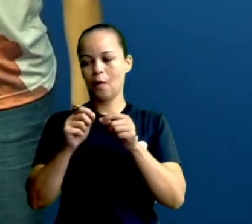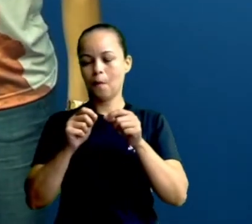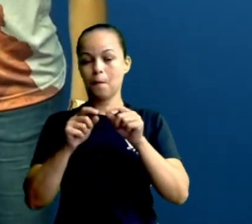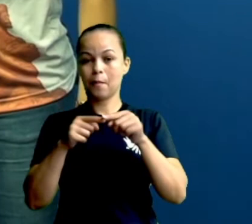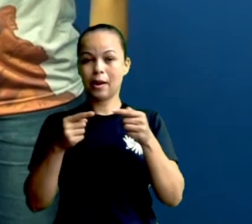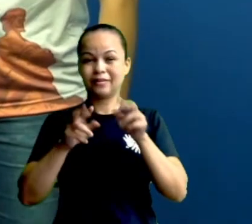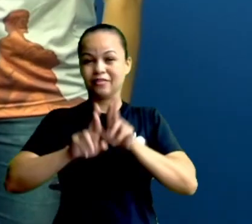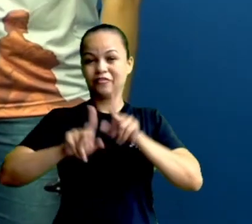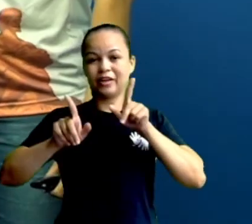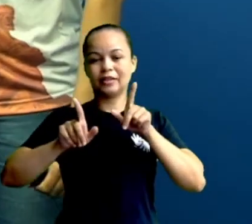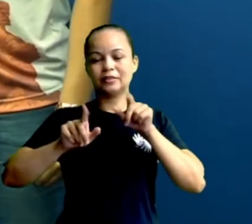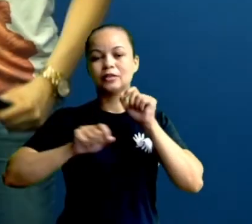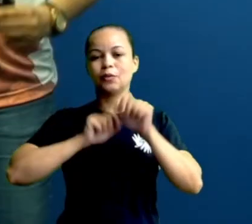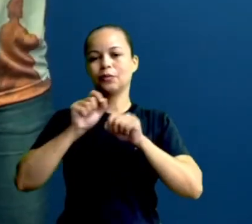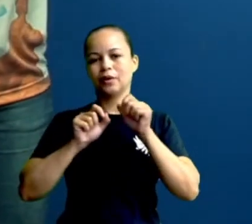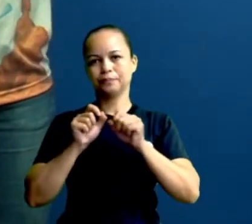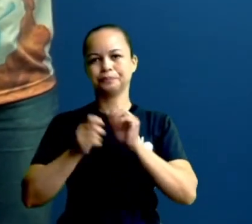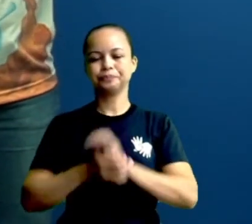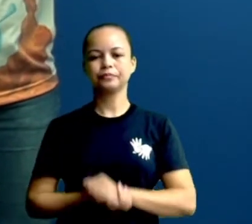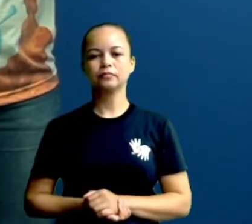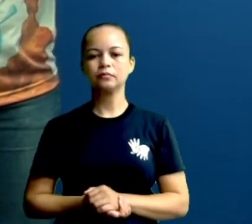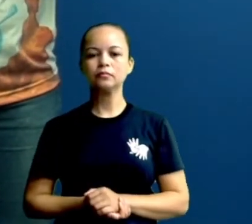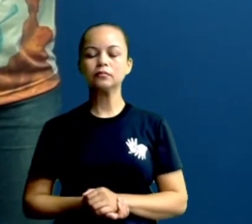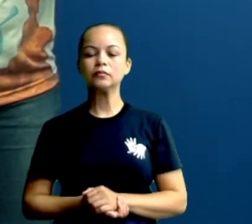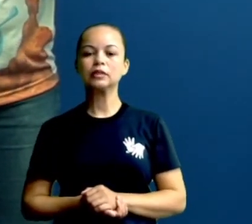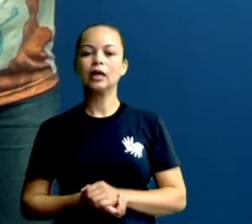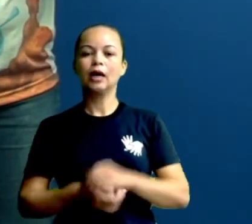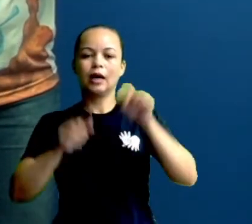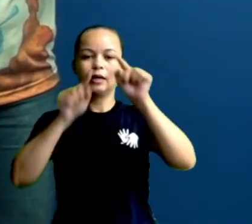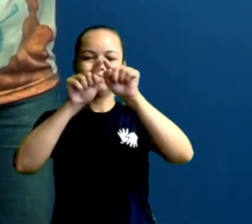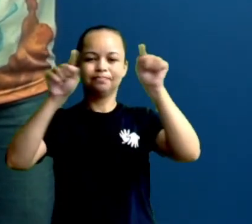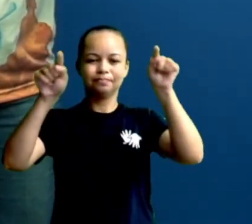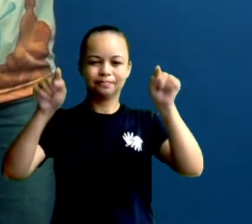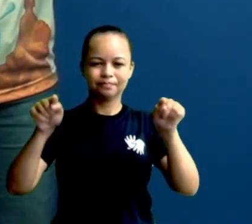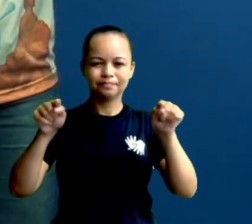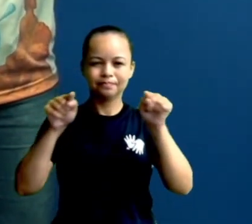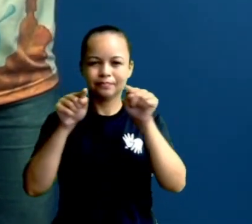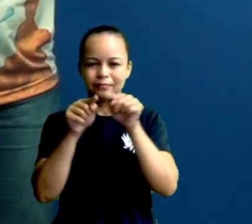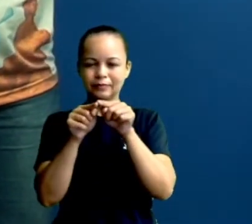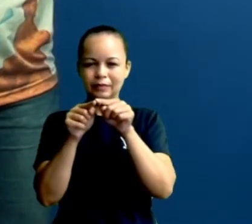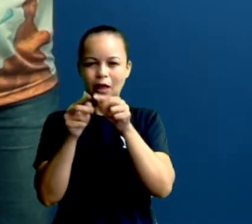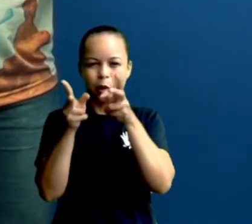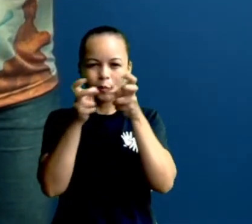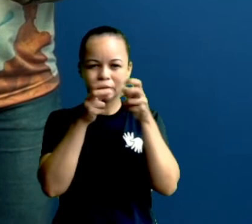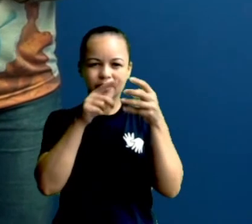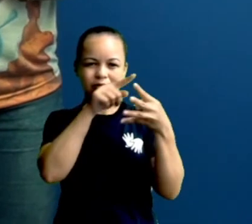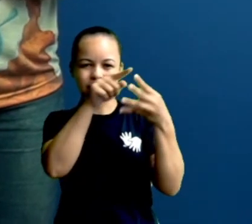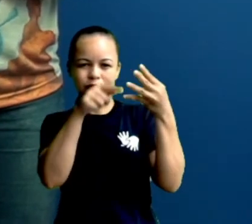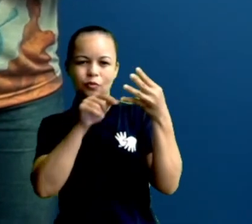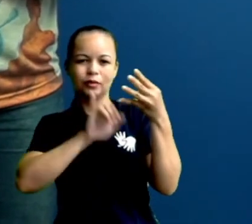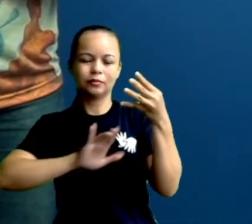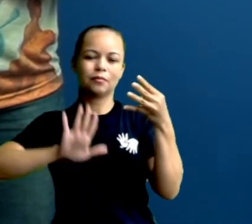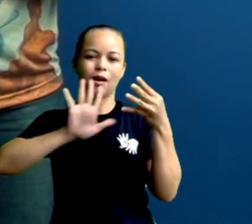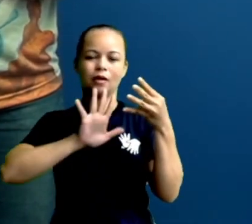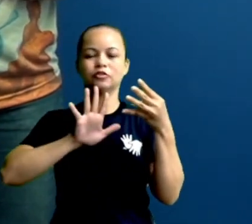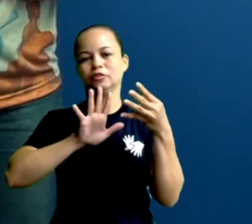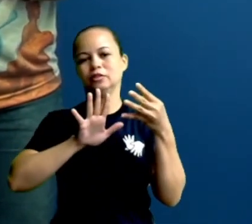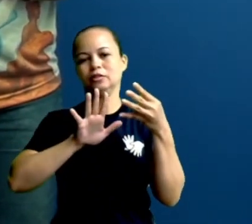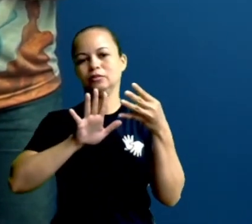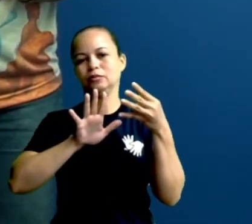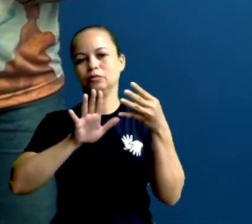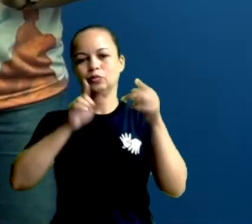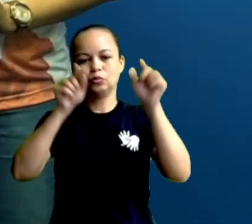que eu não tenho a mesma medida, observando as 4 figuras, dos